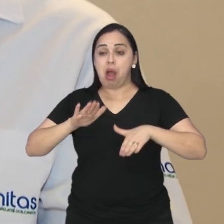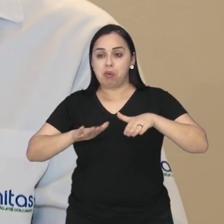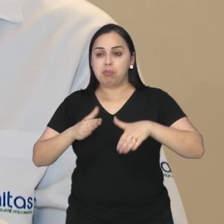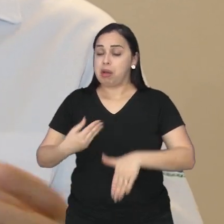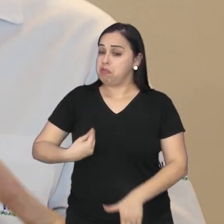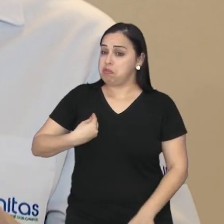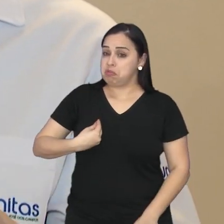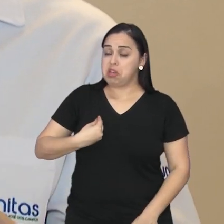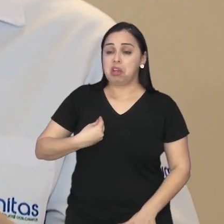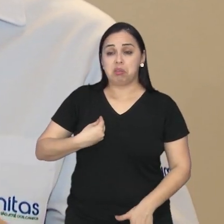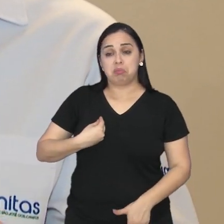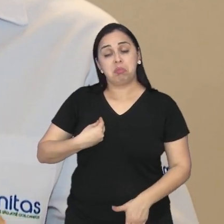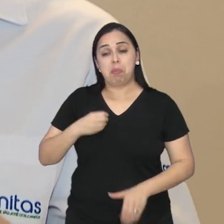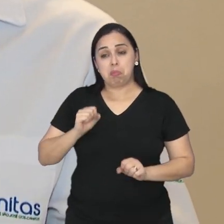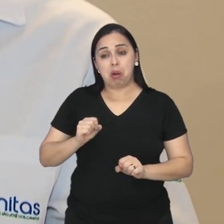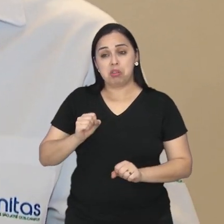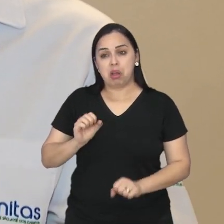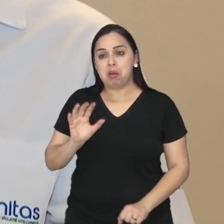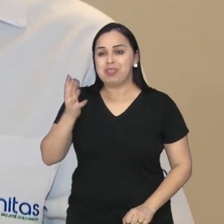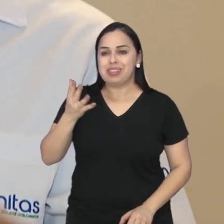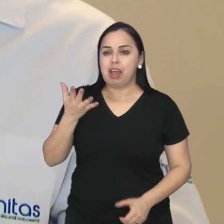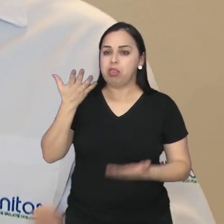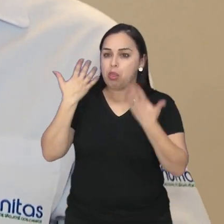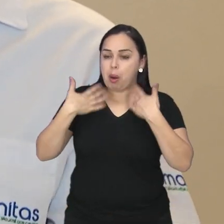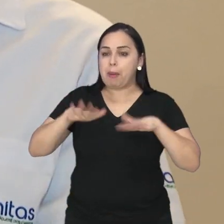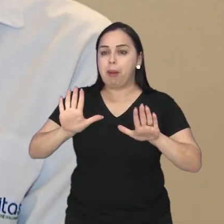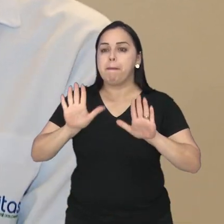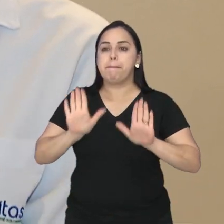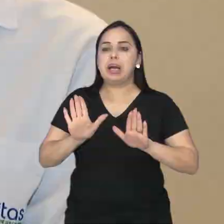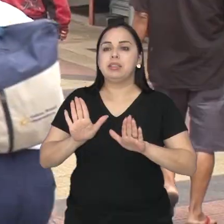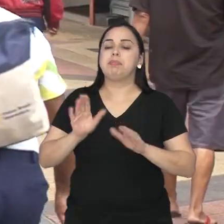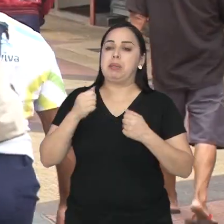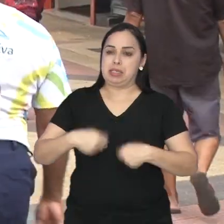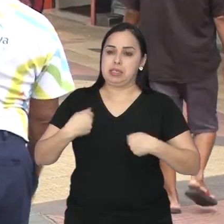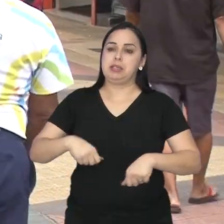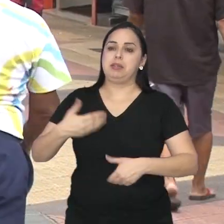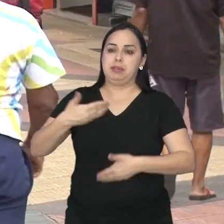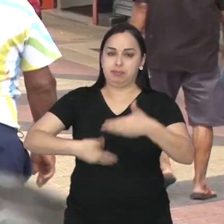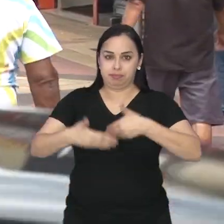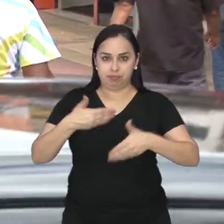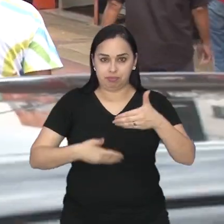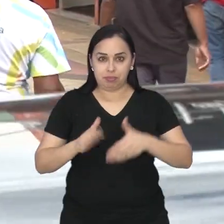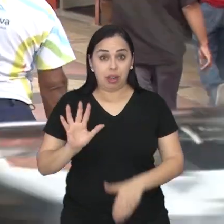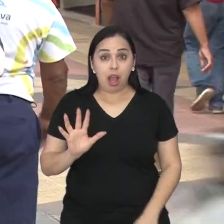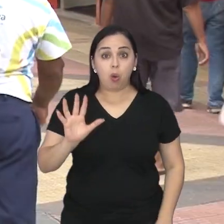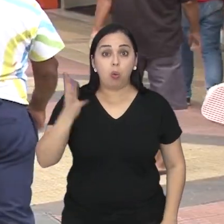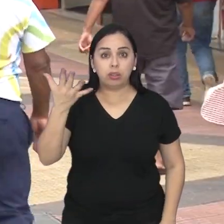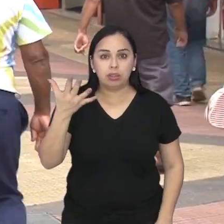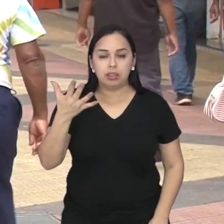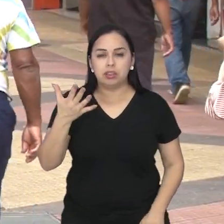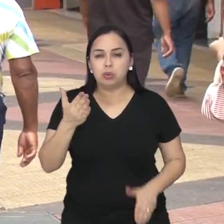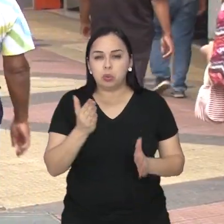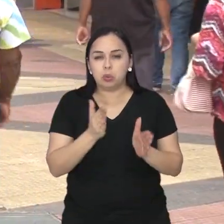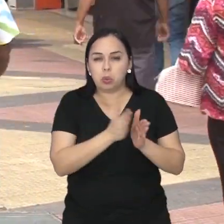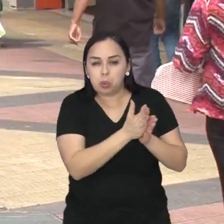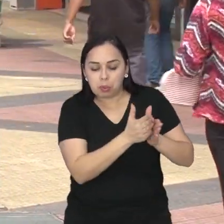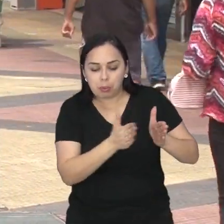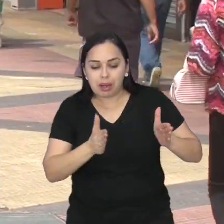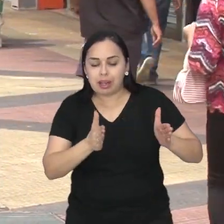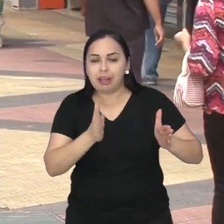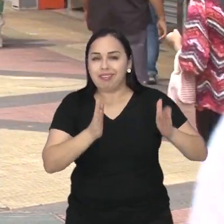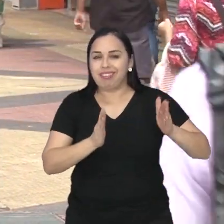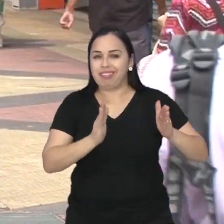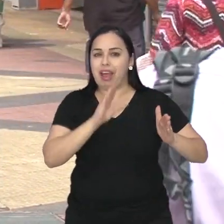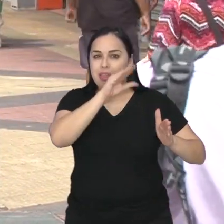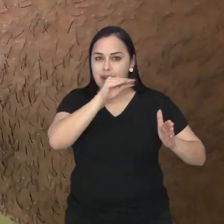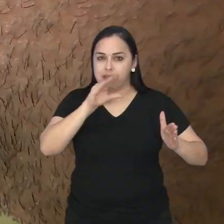alguns até ter uma vida muito próxima do normal, mas vai precisar de tratamento. A esquizofrenia geralmente surge a partir da adolescência e na